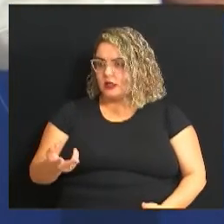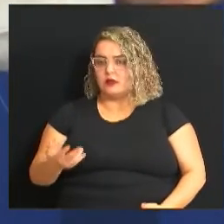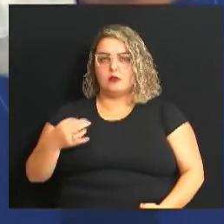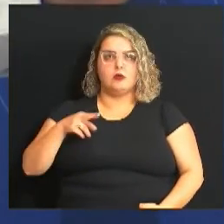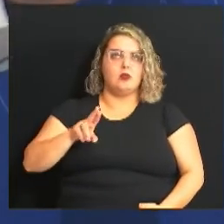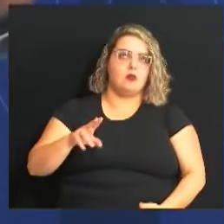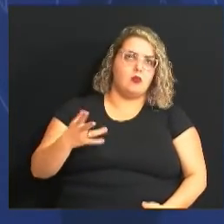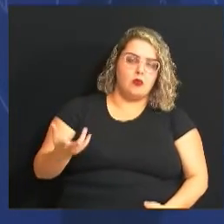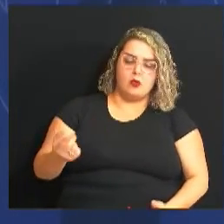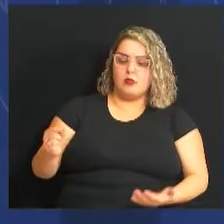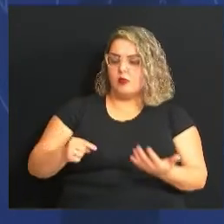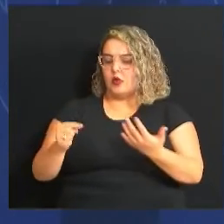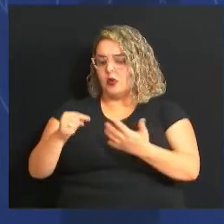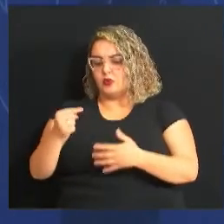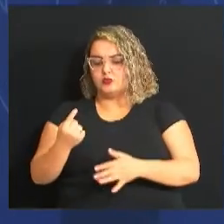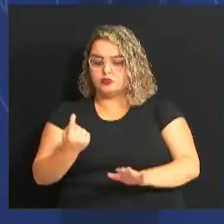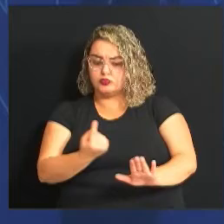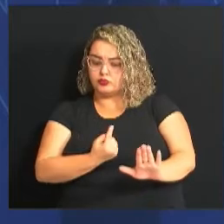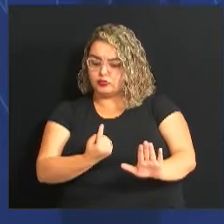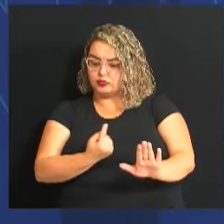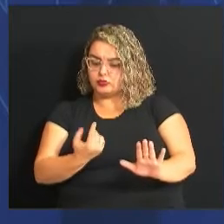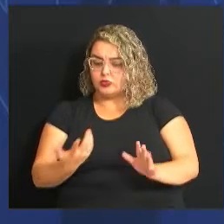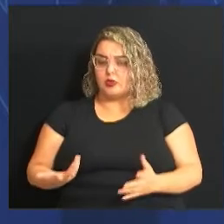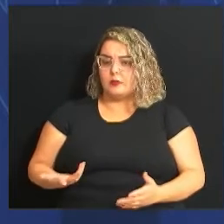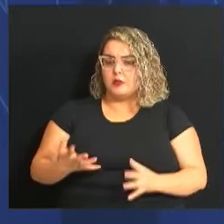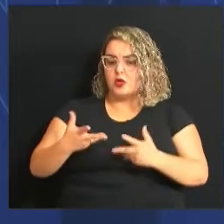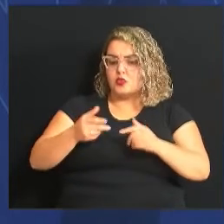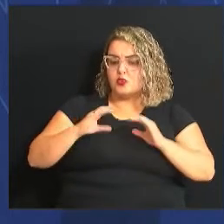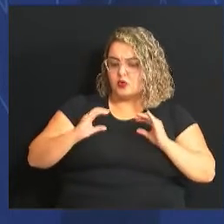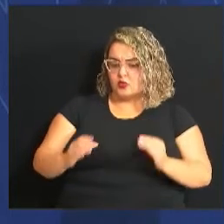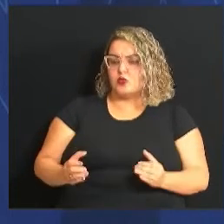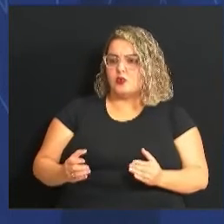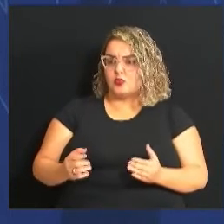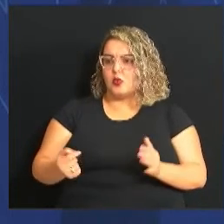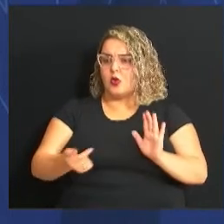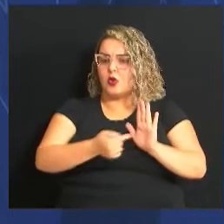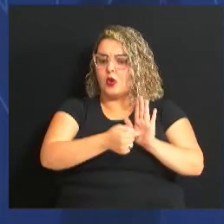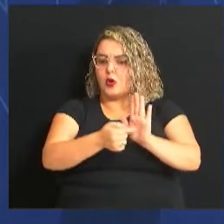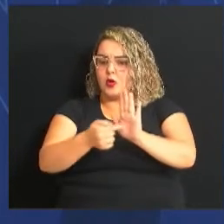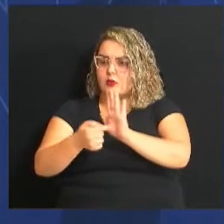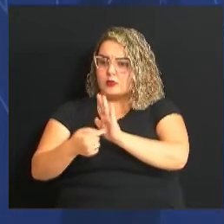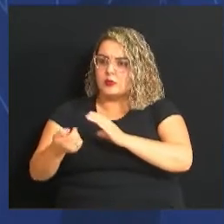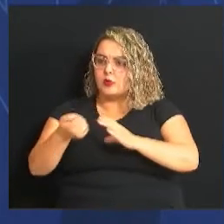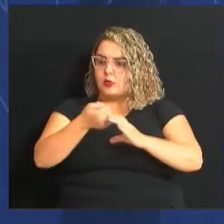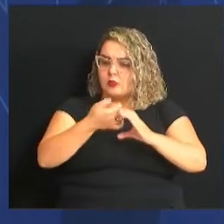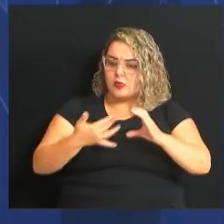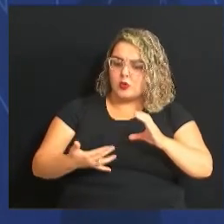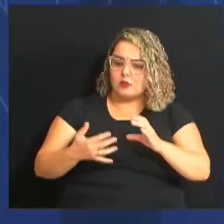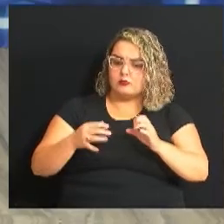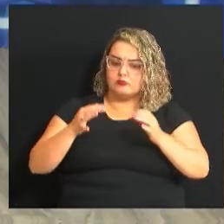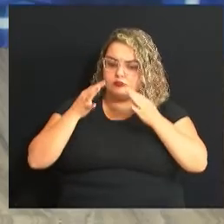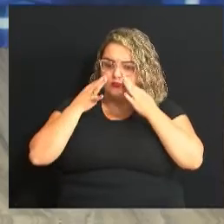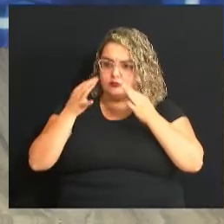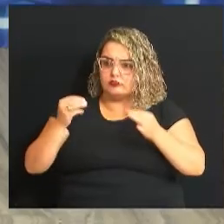essa questão do isolamento, todo comportamento ele apresenta algum aspecto que chama a atenção,